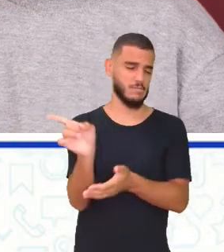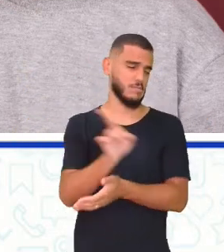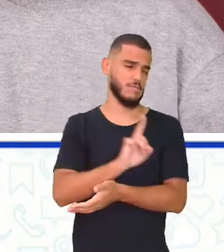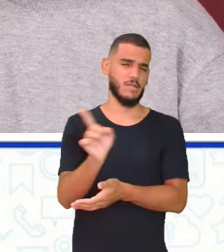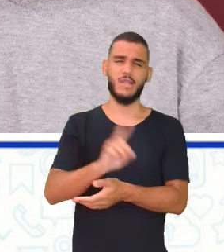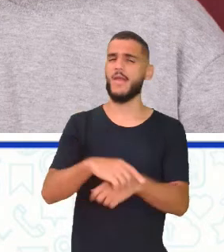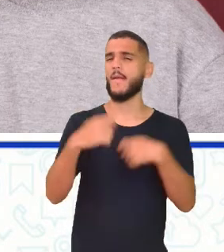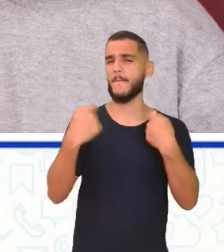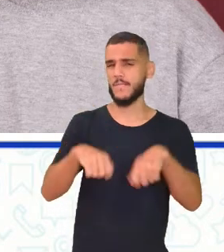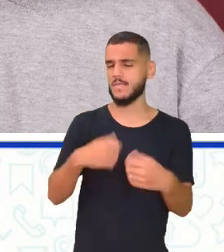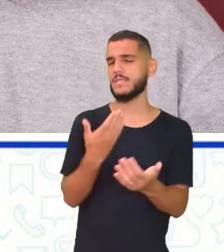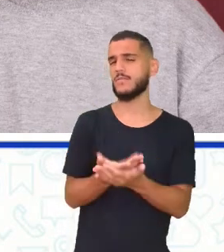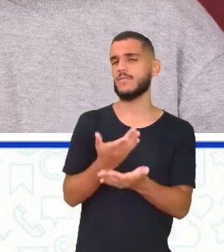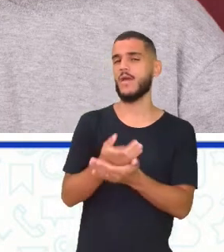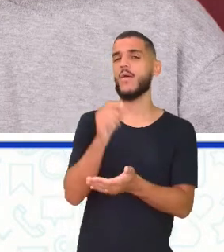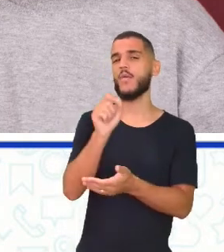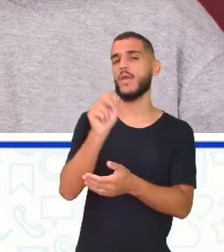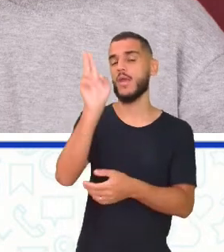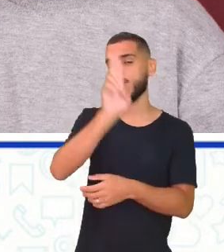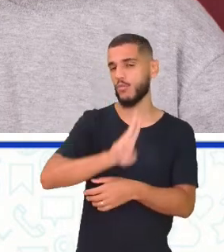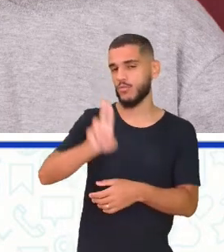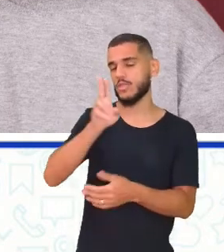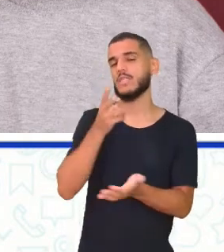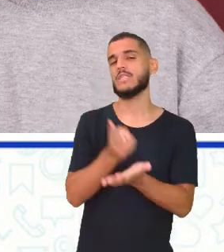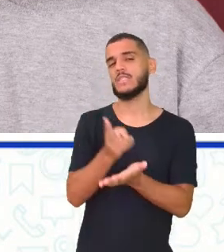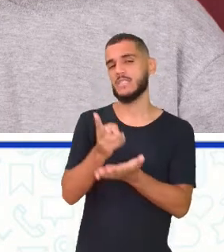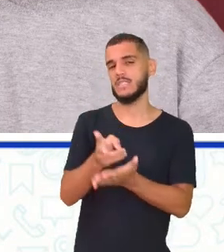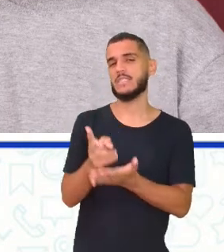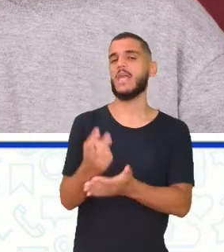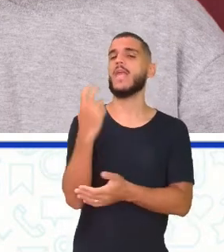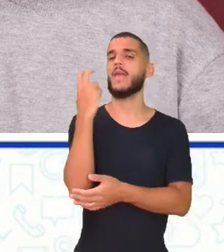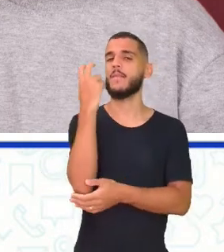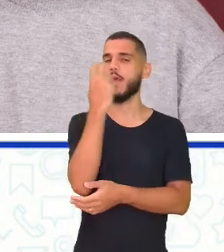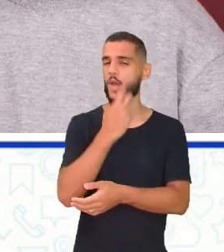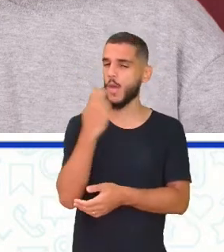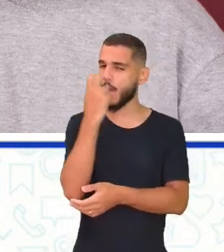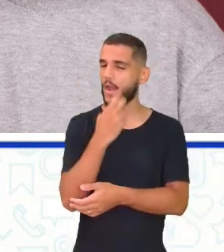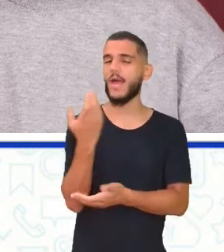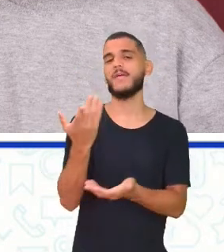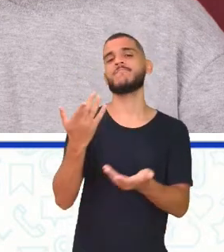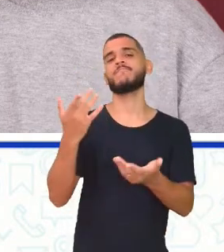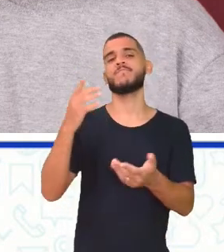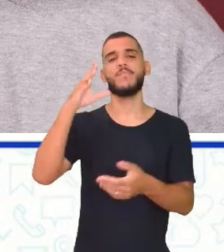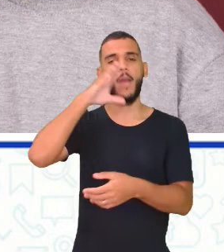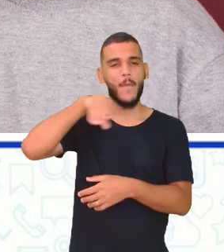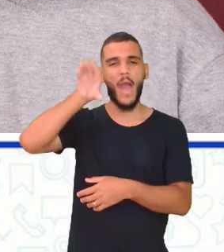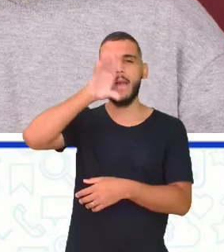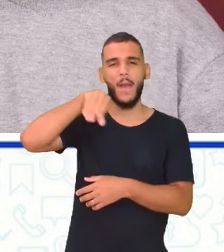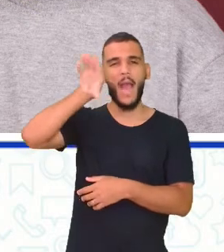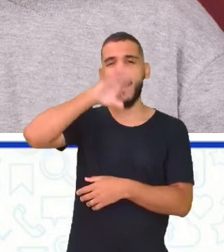deve ser estudada também para ser usada, né? Oralmente. A oralidade deve ser